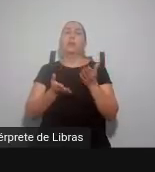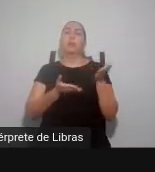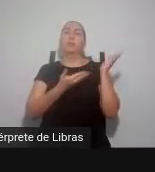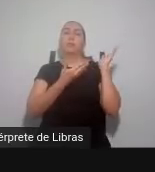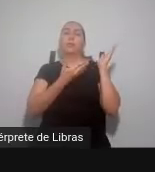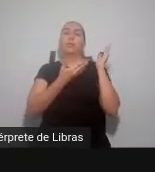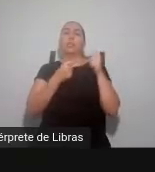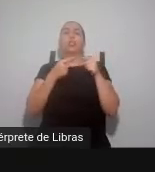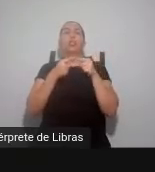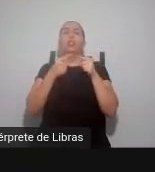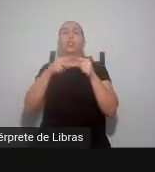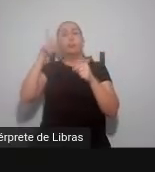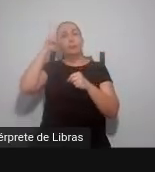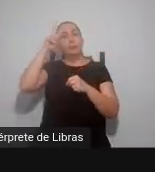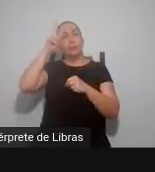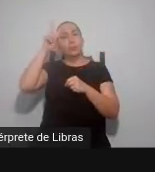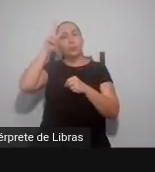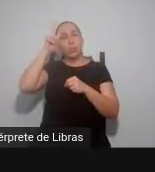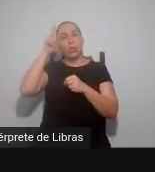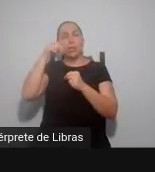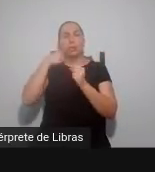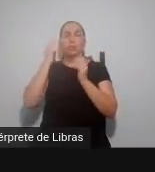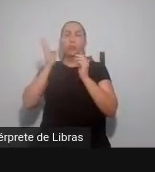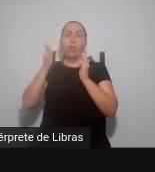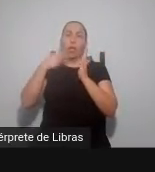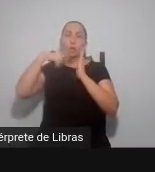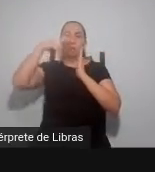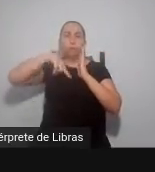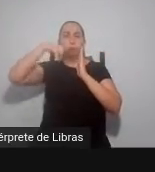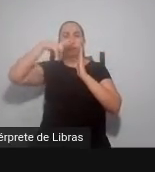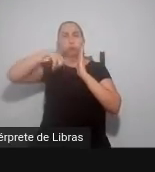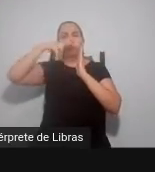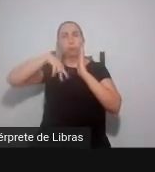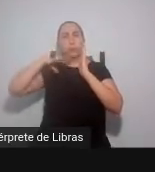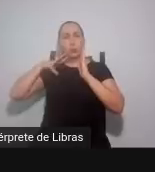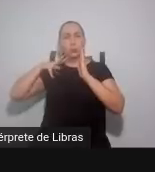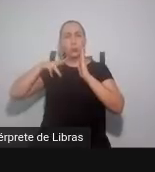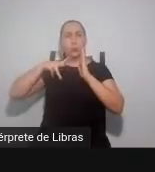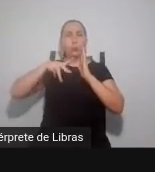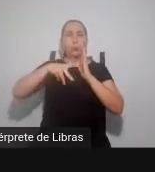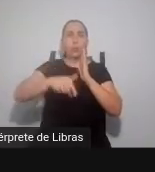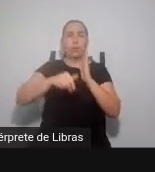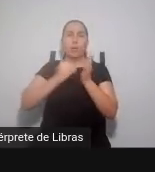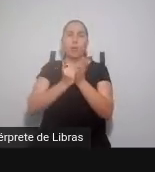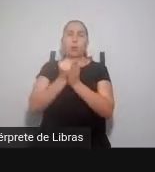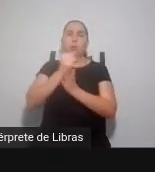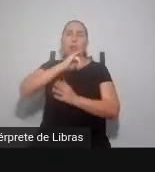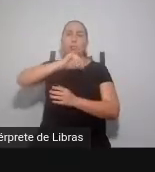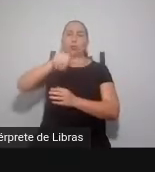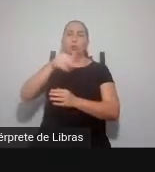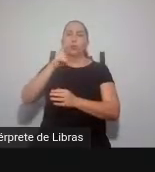segundo semestre, desde junho. Então, de junho para cá, todos esses títulos foram